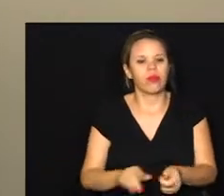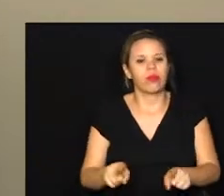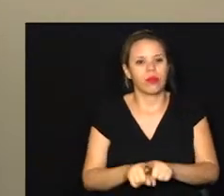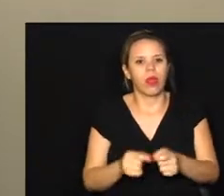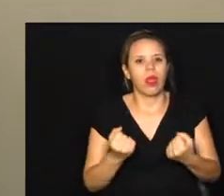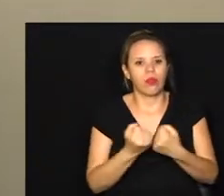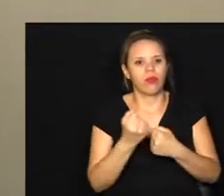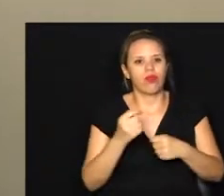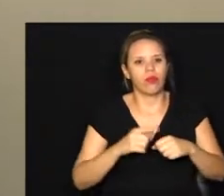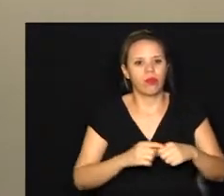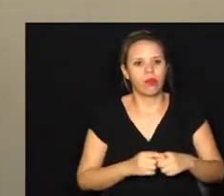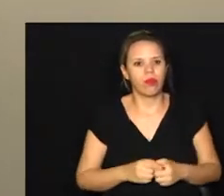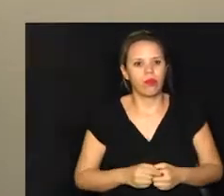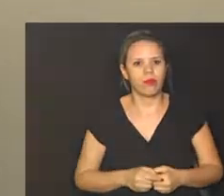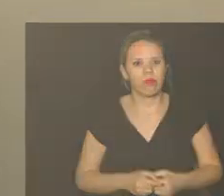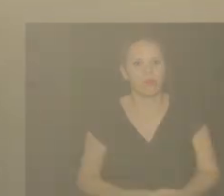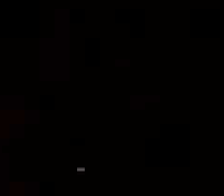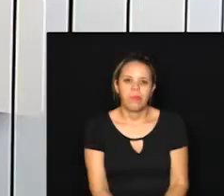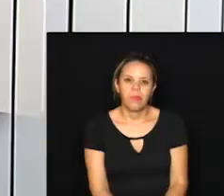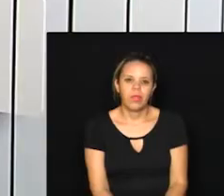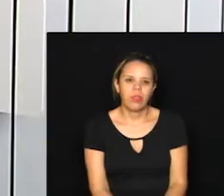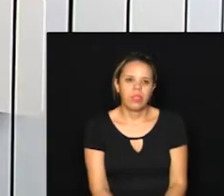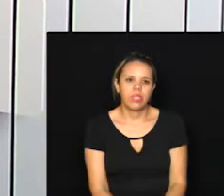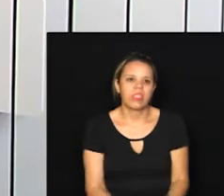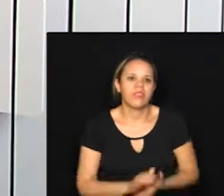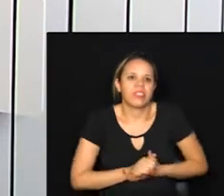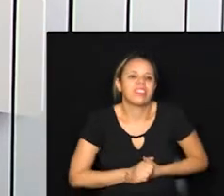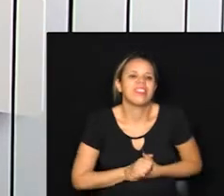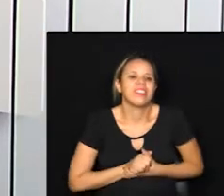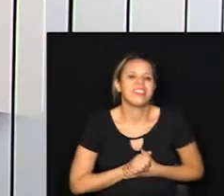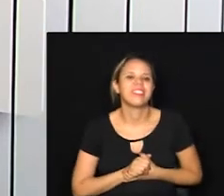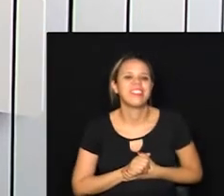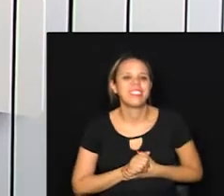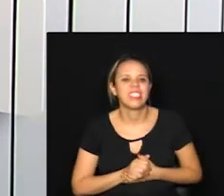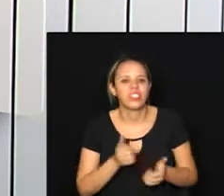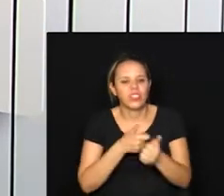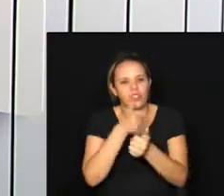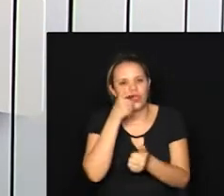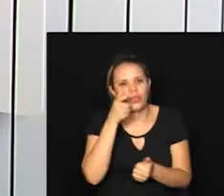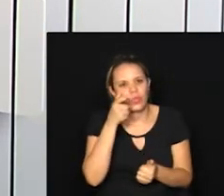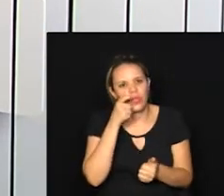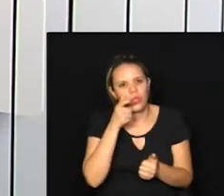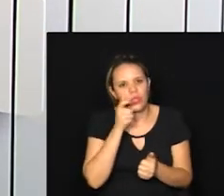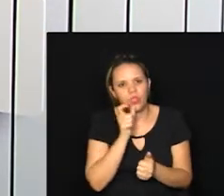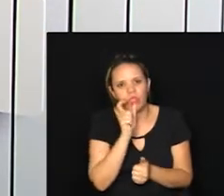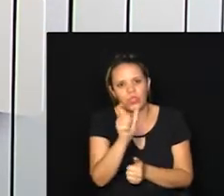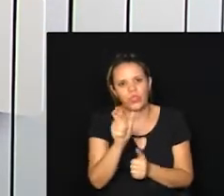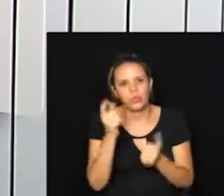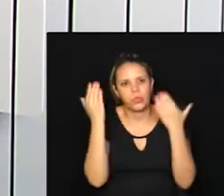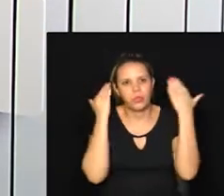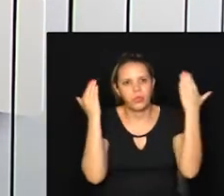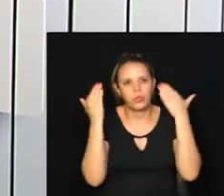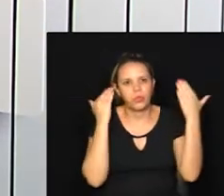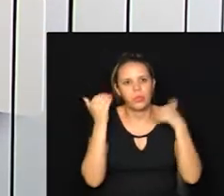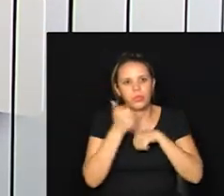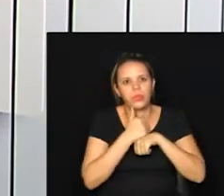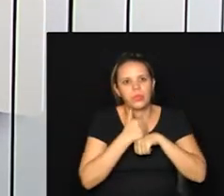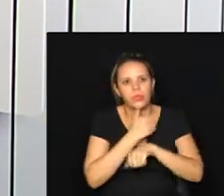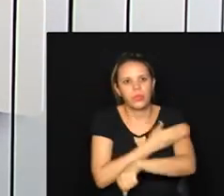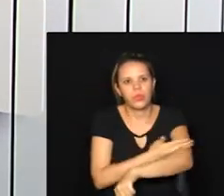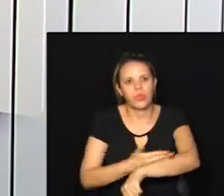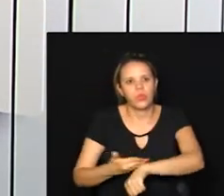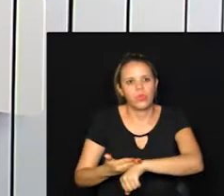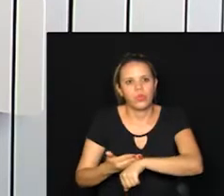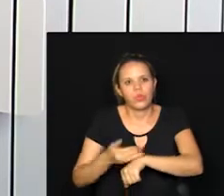estresse, inclusive a ajuda de um profissional. Bom, você acompanhou então aí a palavra da psicóloga sobre os hábitos